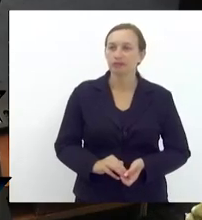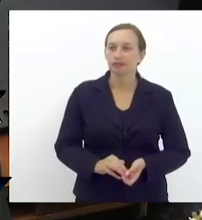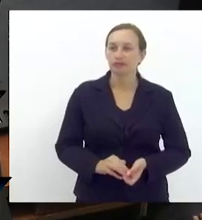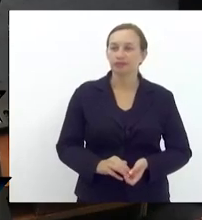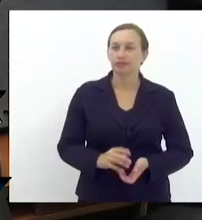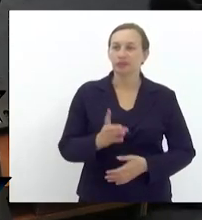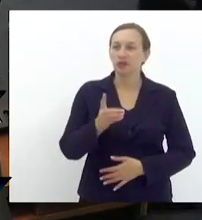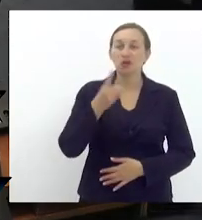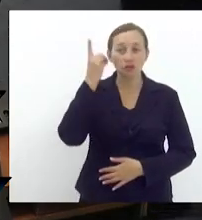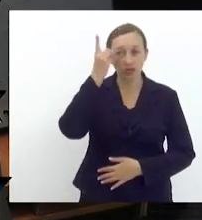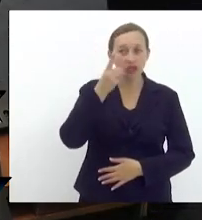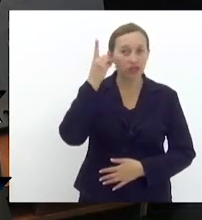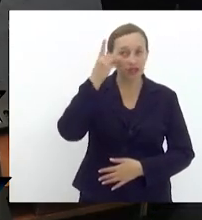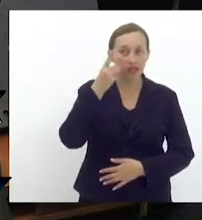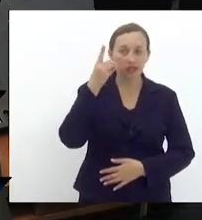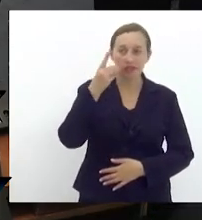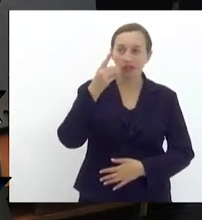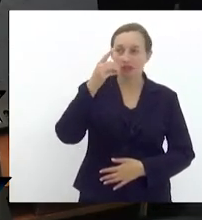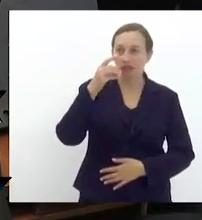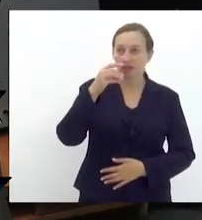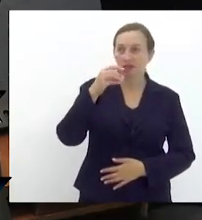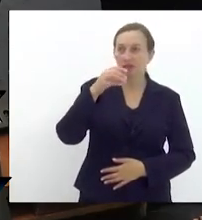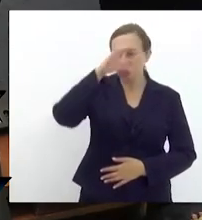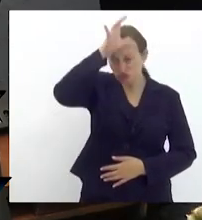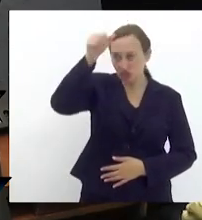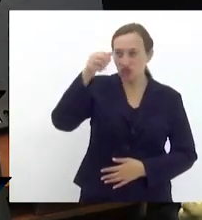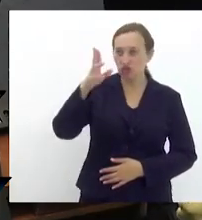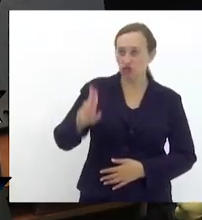deputada tia Ju